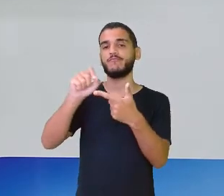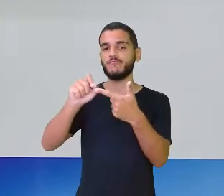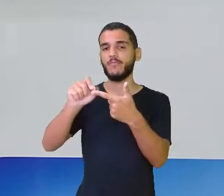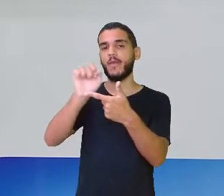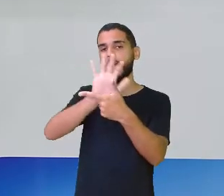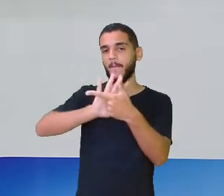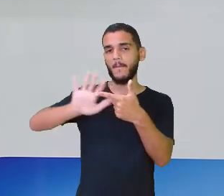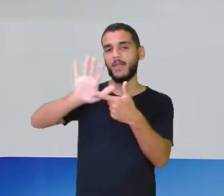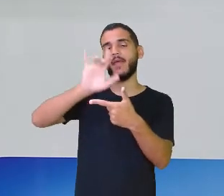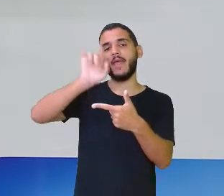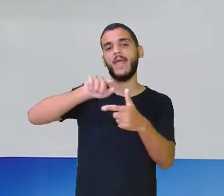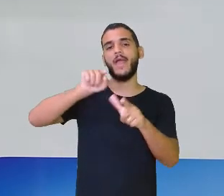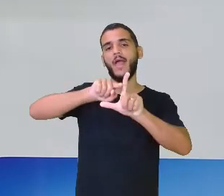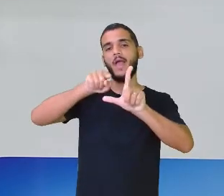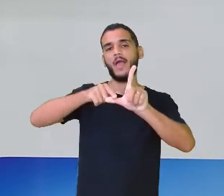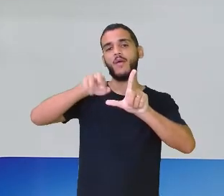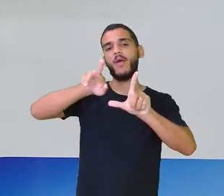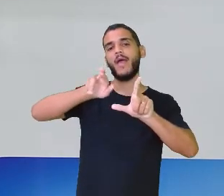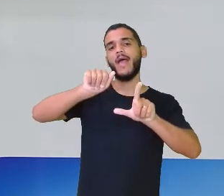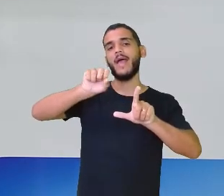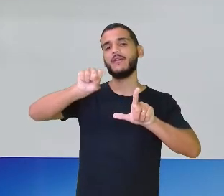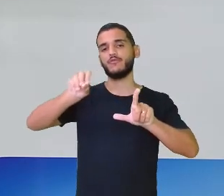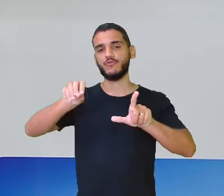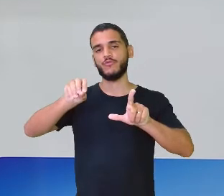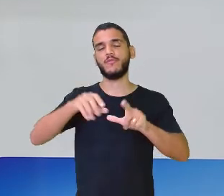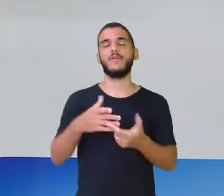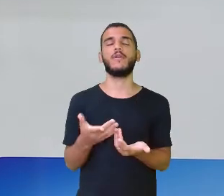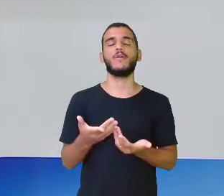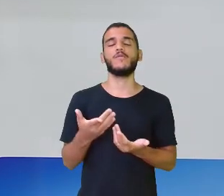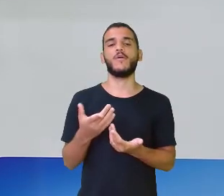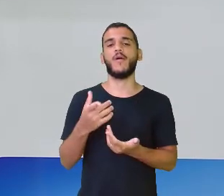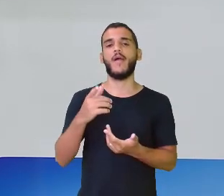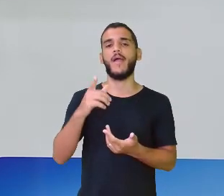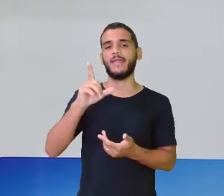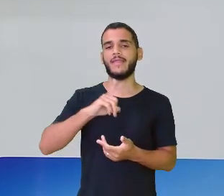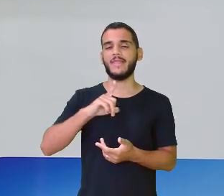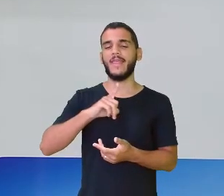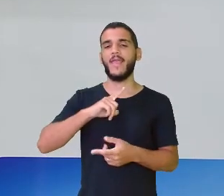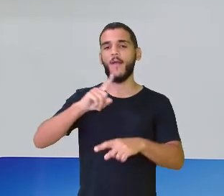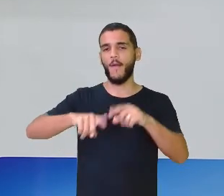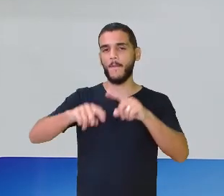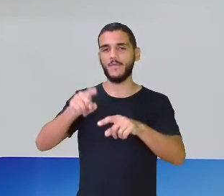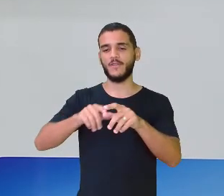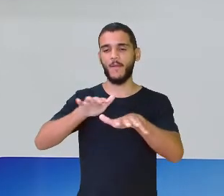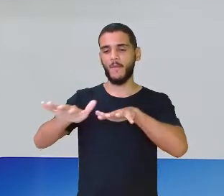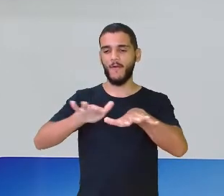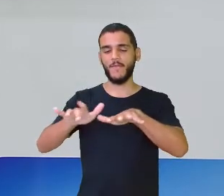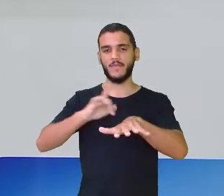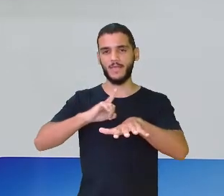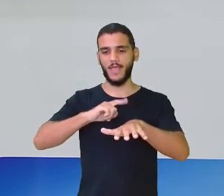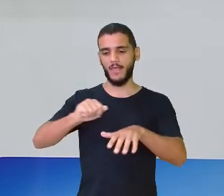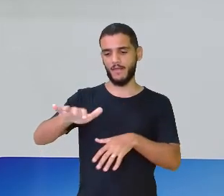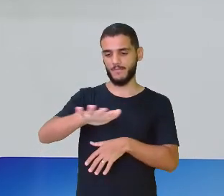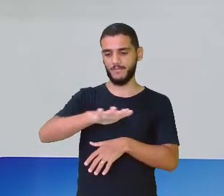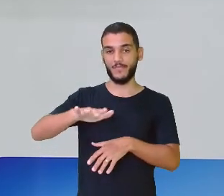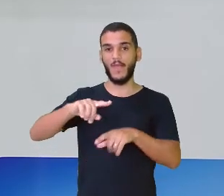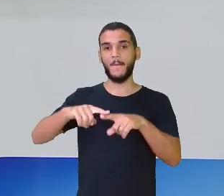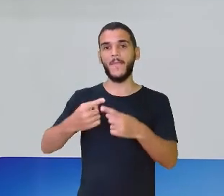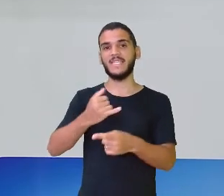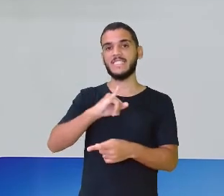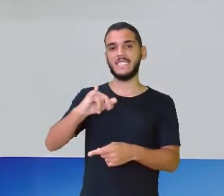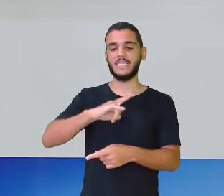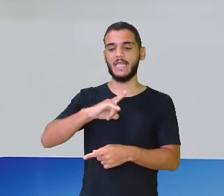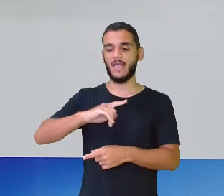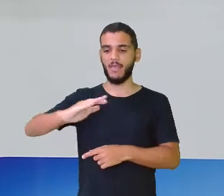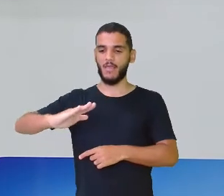de um ângulo raso. O meu objeto ele não se move, mas se eu tenho, por exemplo, uma declinação, o